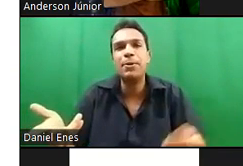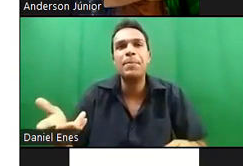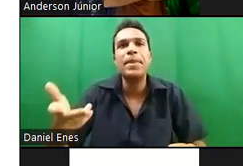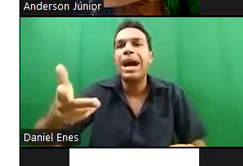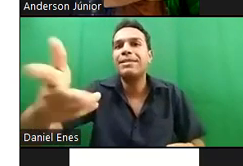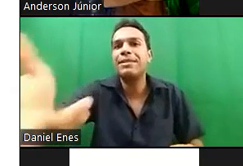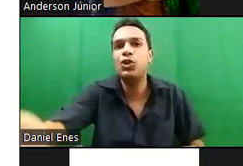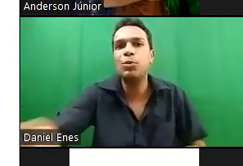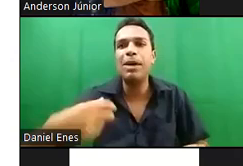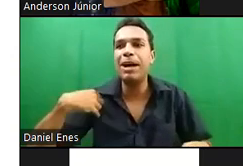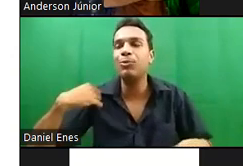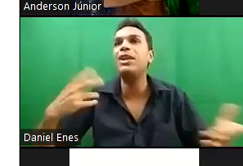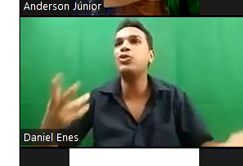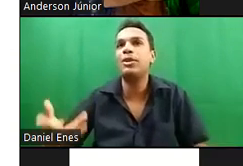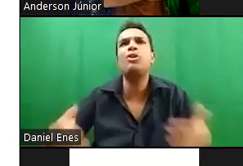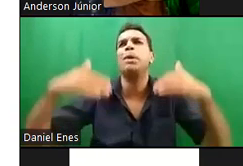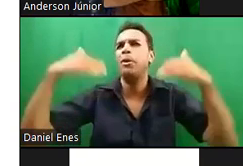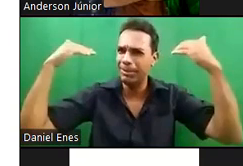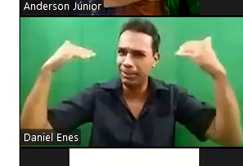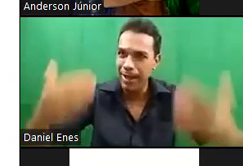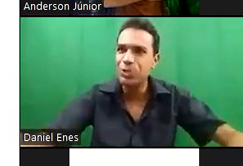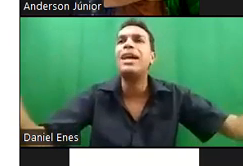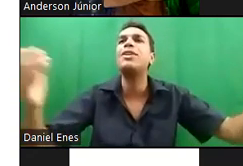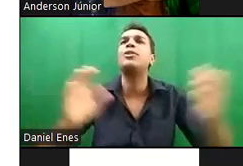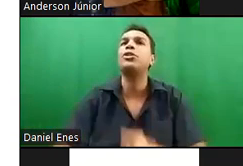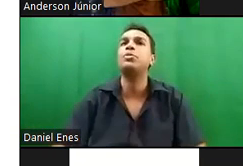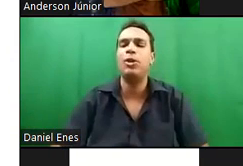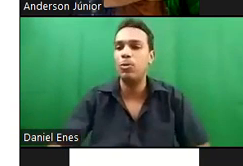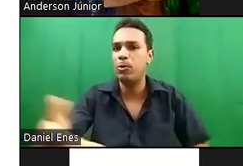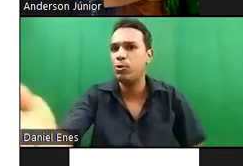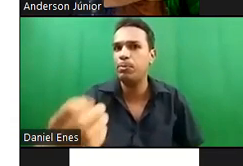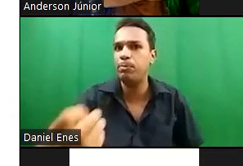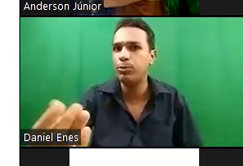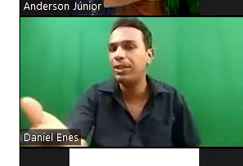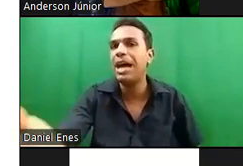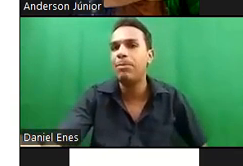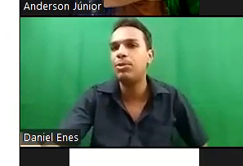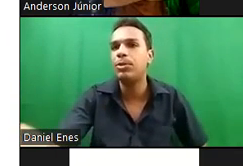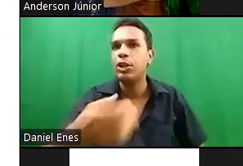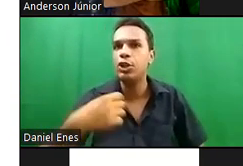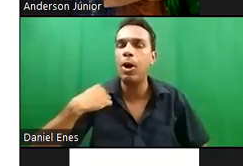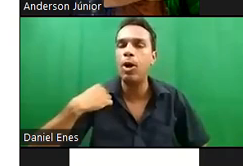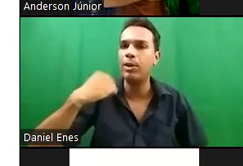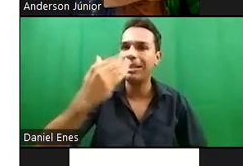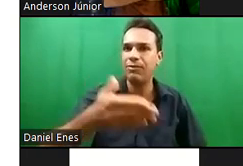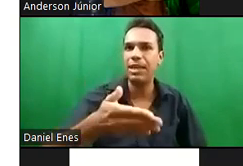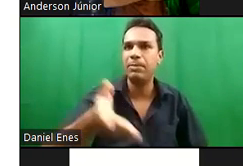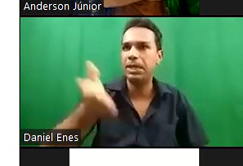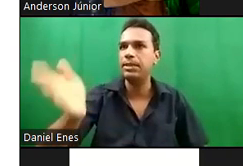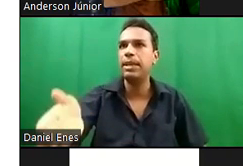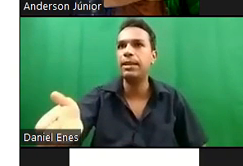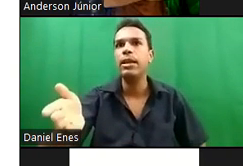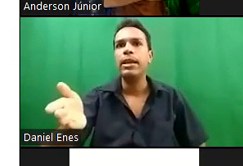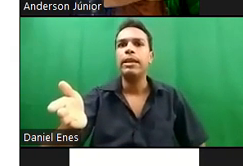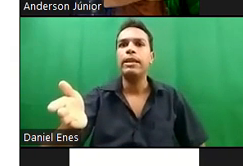vocabulário, assiste um telejornal espanhol, entende o telejornal espanhol, eu ouço muito o DW espanhol, né? Que é uma TV alemã